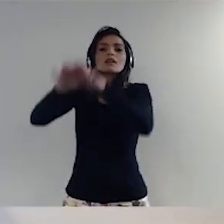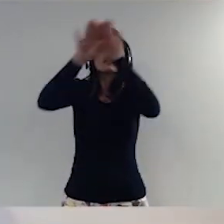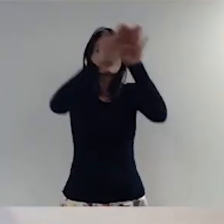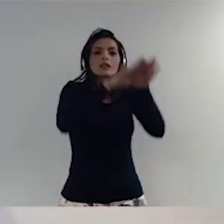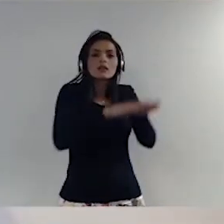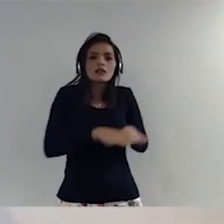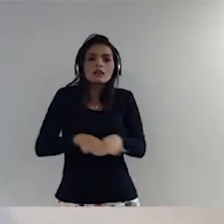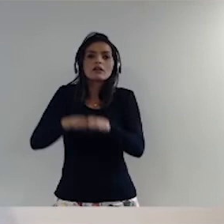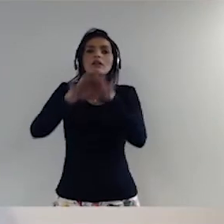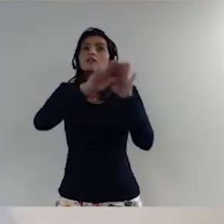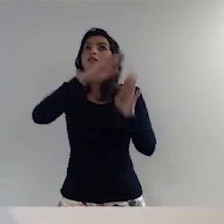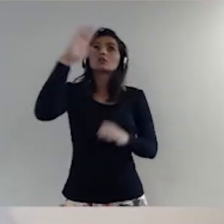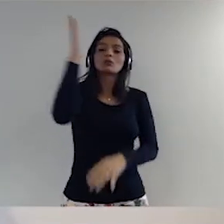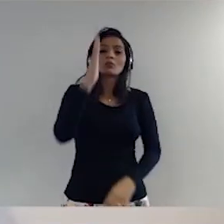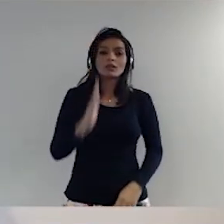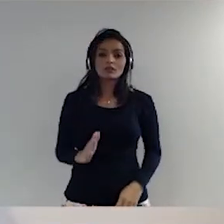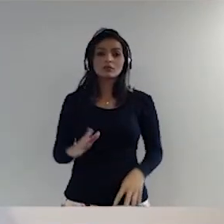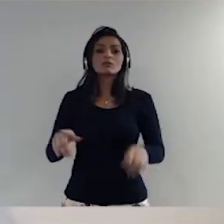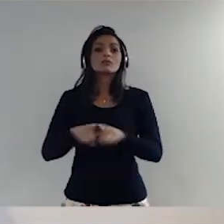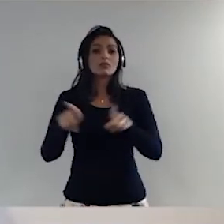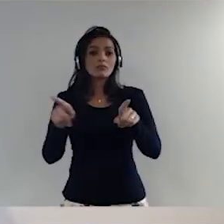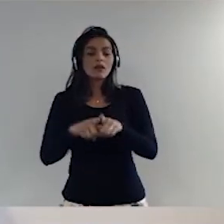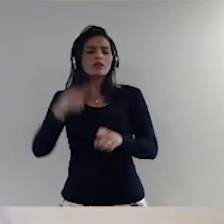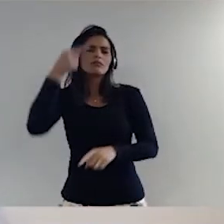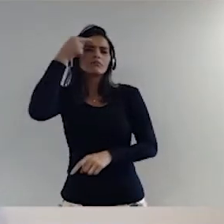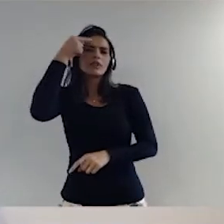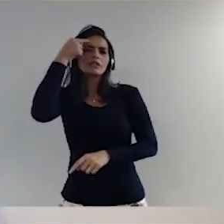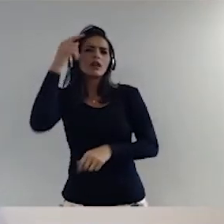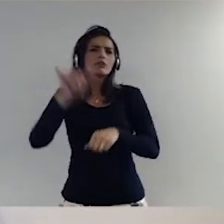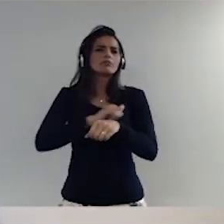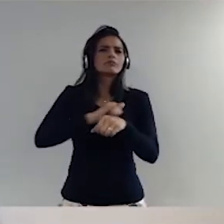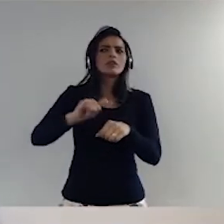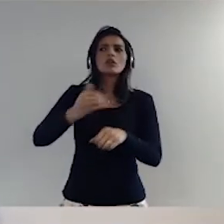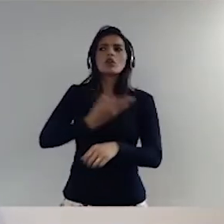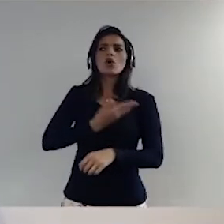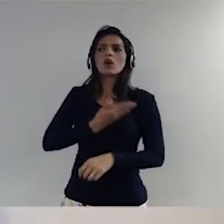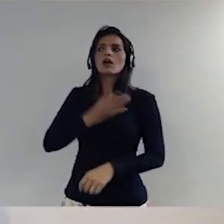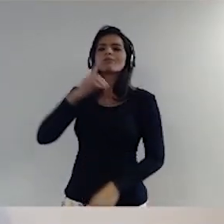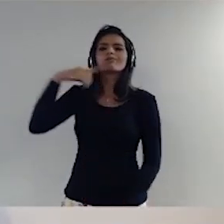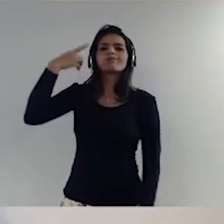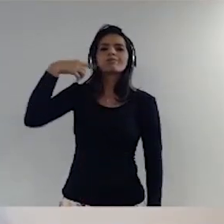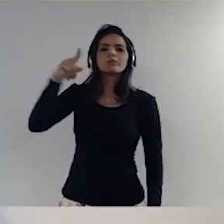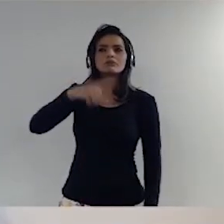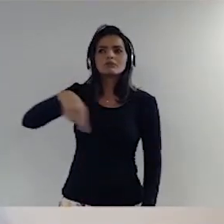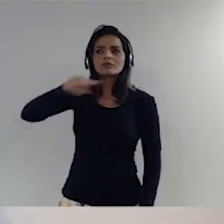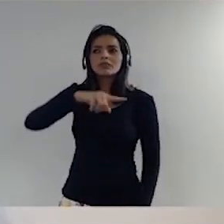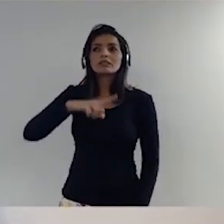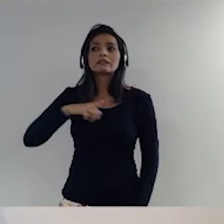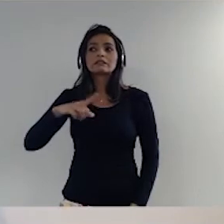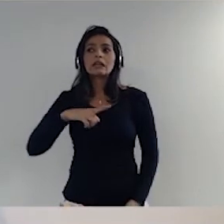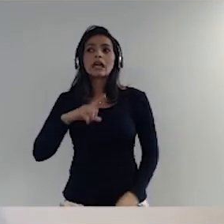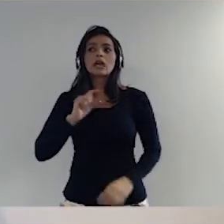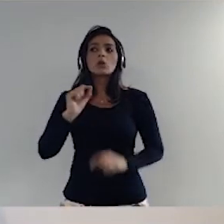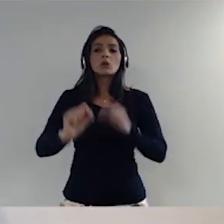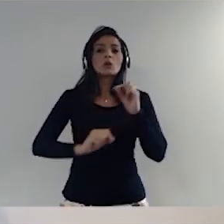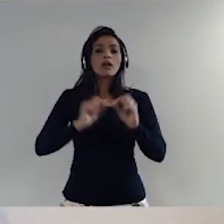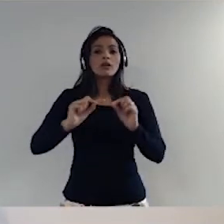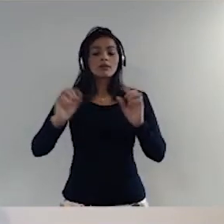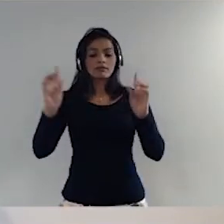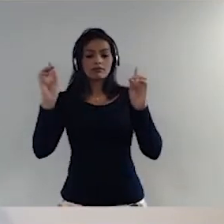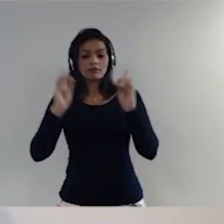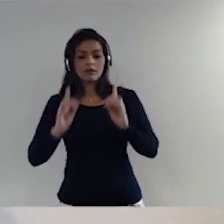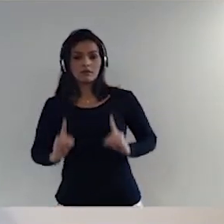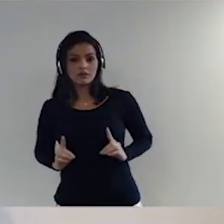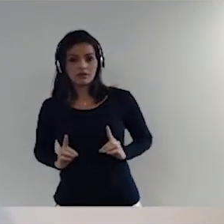padronização e, acima de tudo, pensar também nos nossos colegas advogados, aqueles que têm algum tipo de